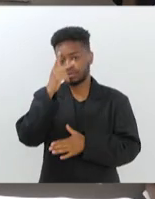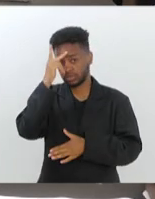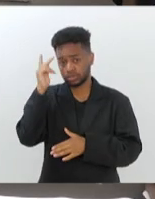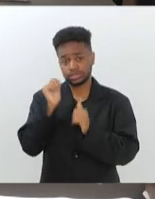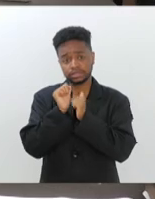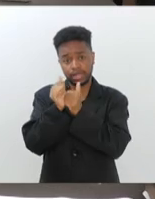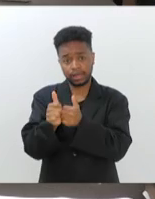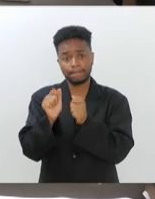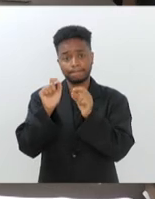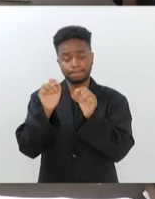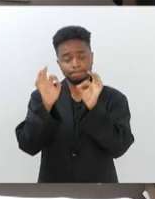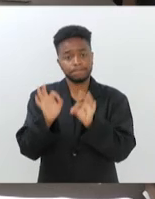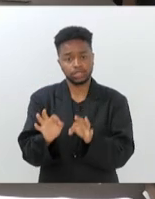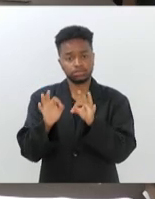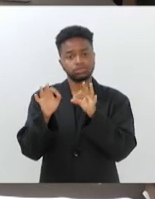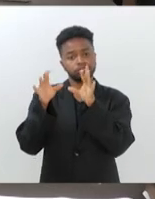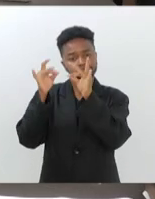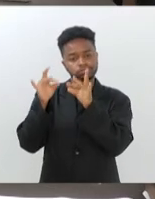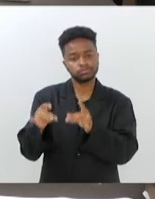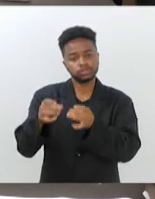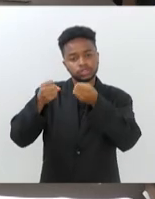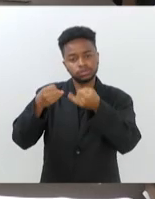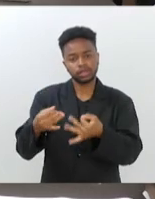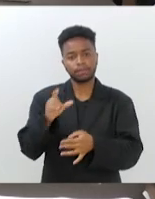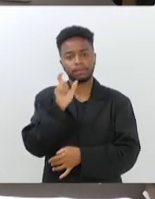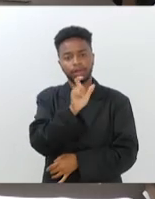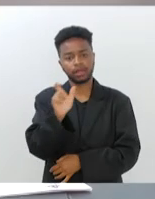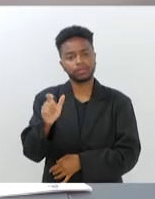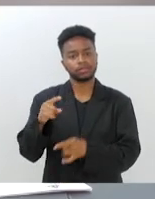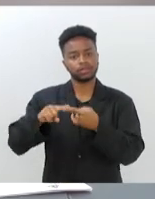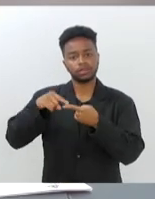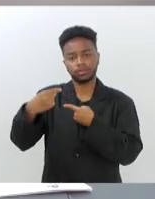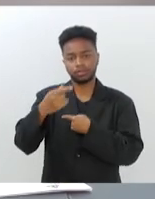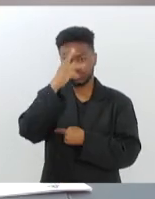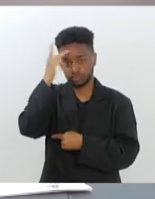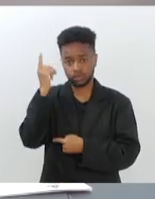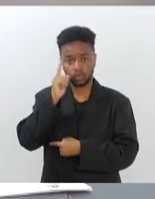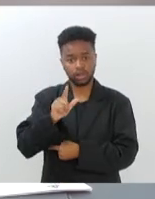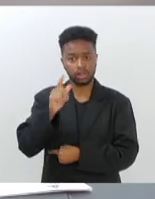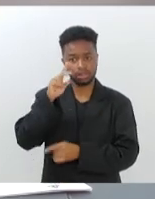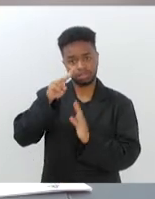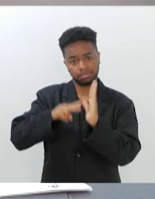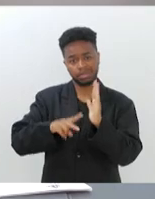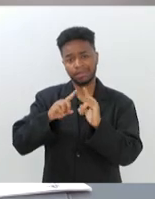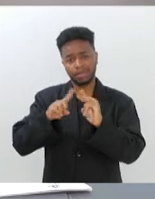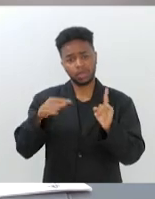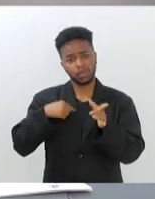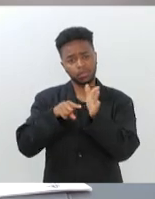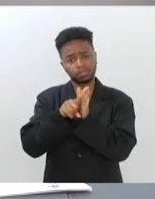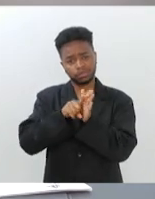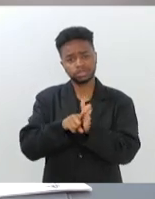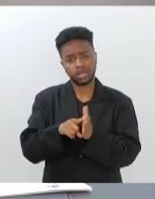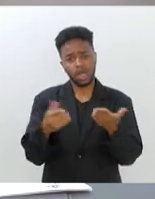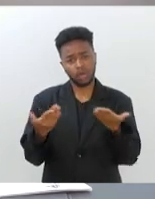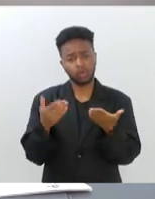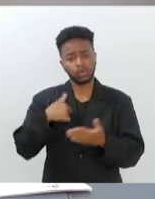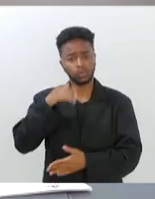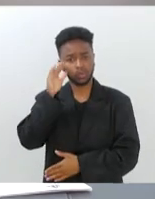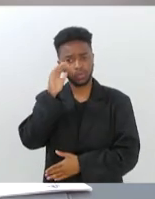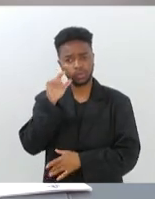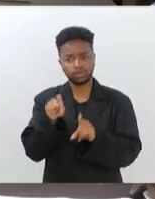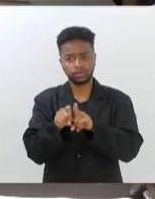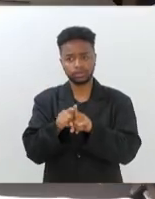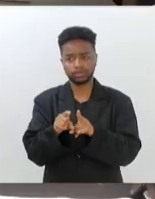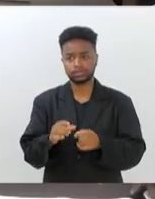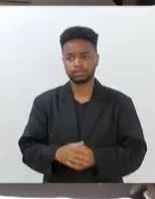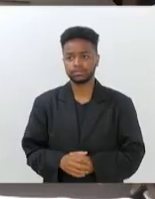descrição completa da palavra para que a pessoa consiga fazer a leitura né acho que ele pode recorrer para mas eu vou pesquisar Agora eu fiquei curioso